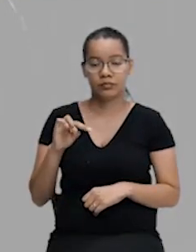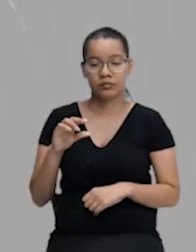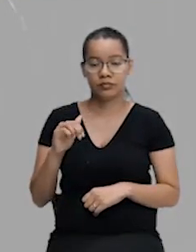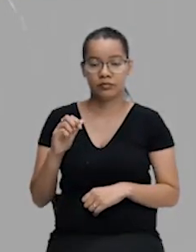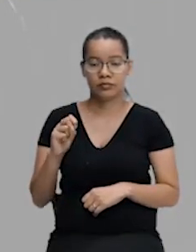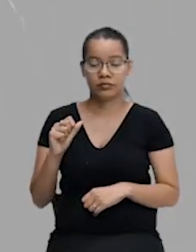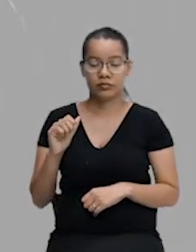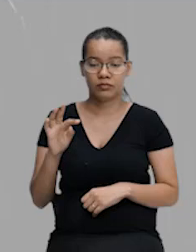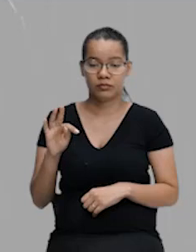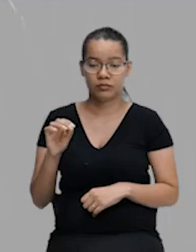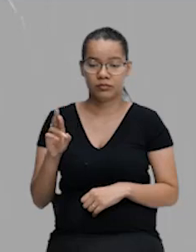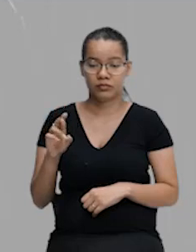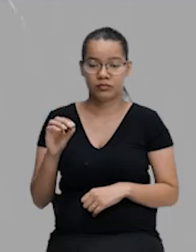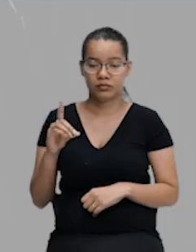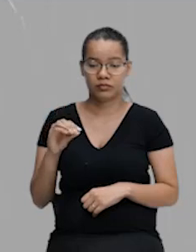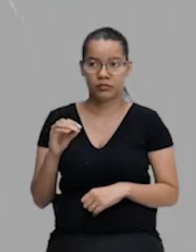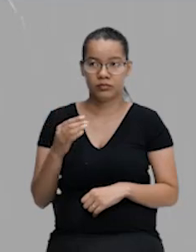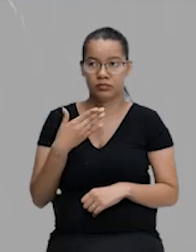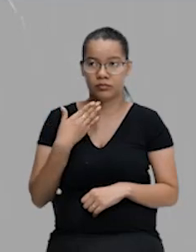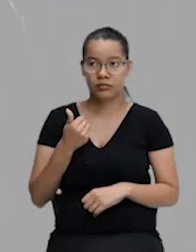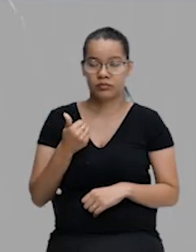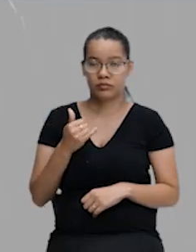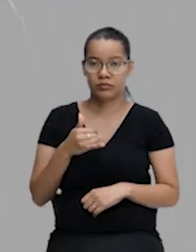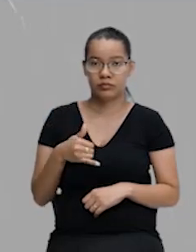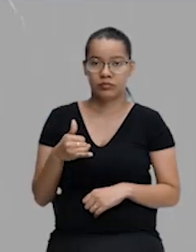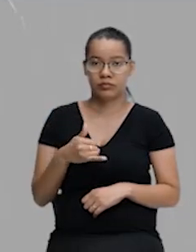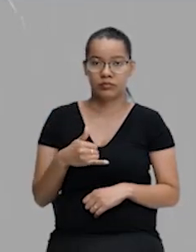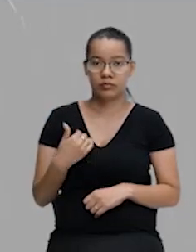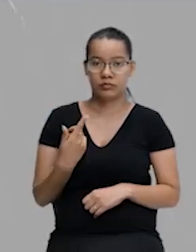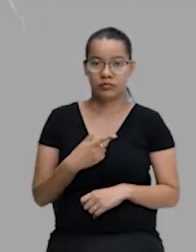melhor será o óleo. Ok, turma? A